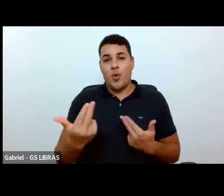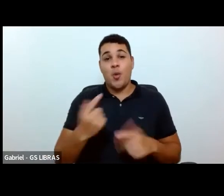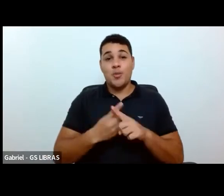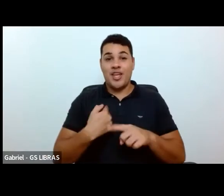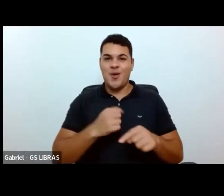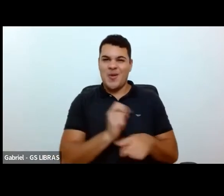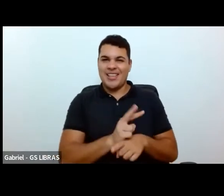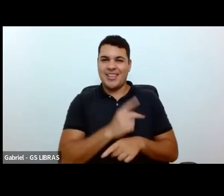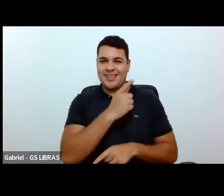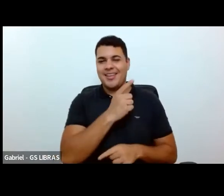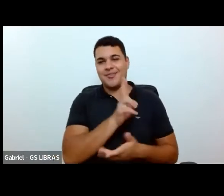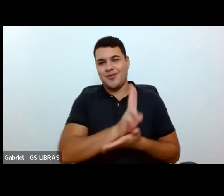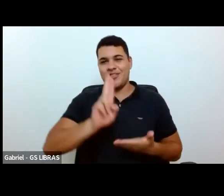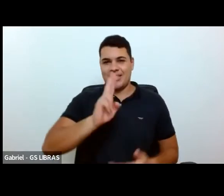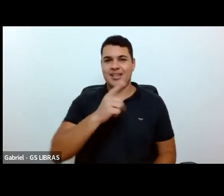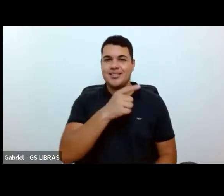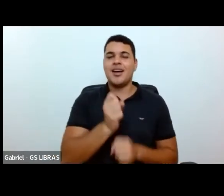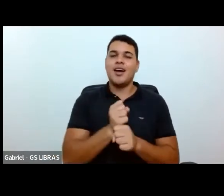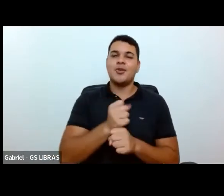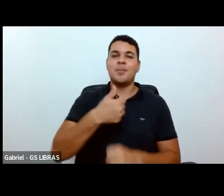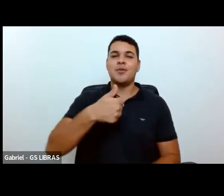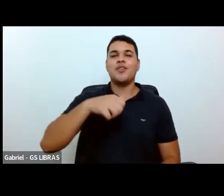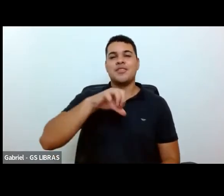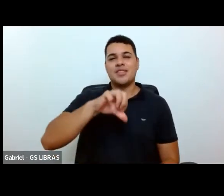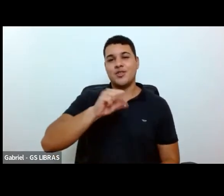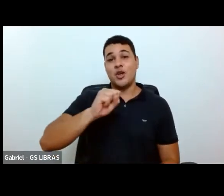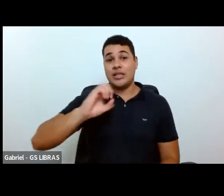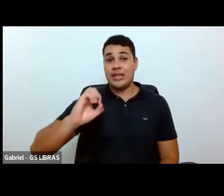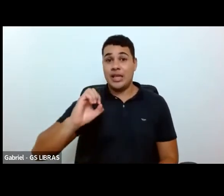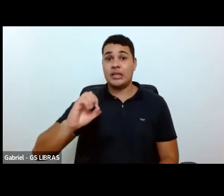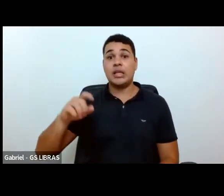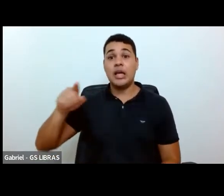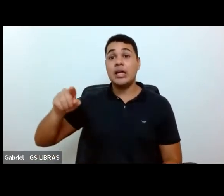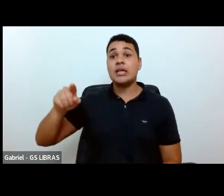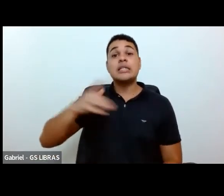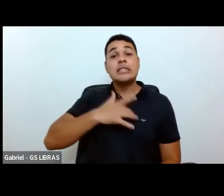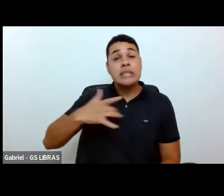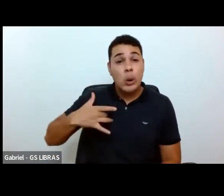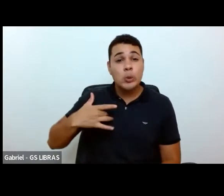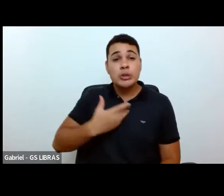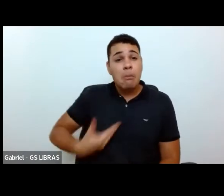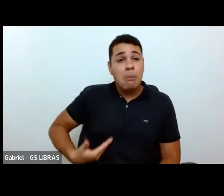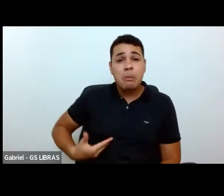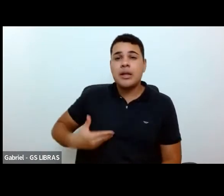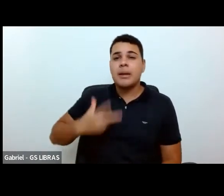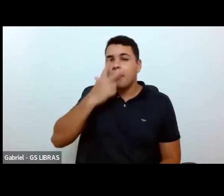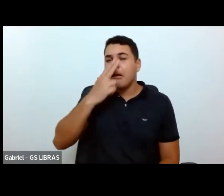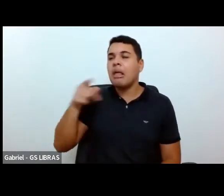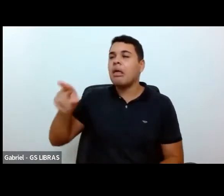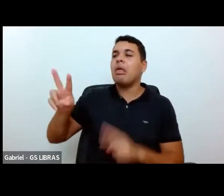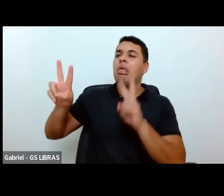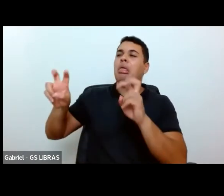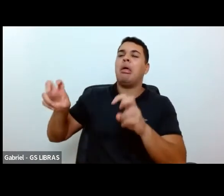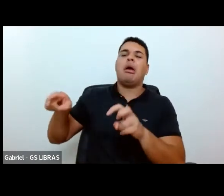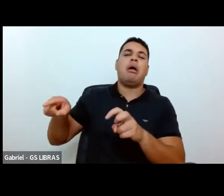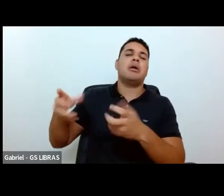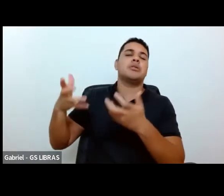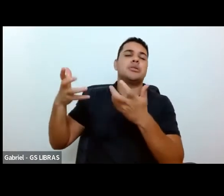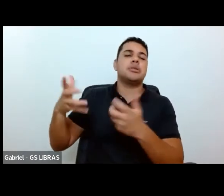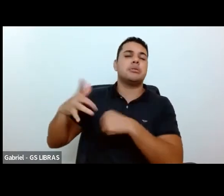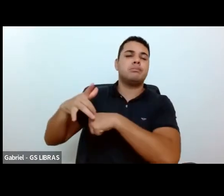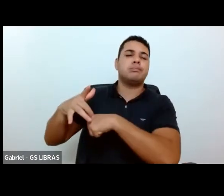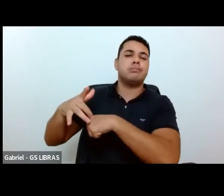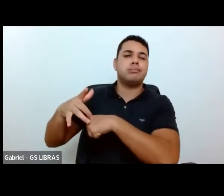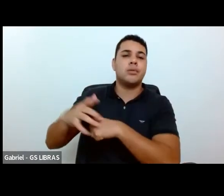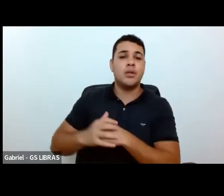década de 90, saúde pública é militância, sempre foi militância, né? Não tinha esse lugar separado de quem ia para a preventiva, para